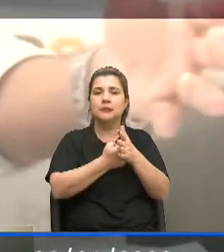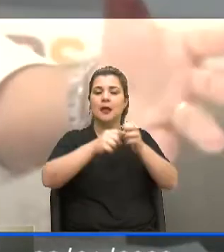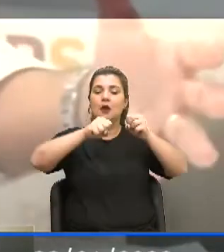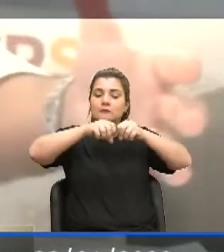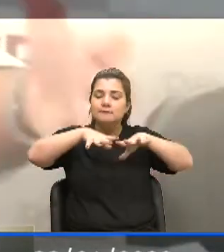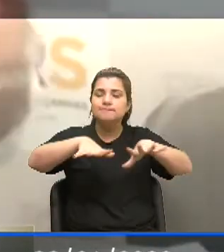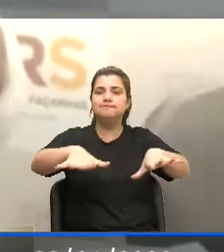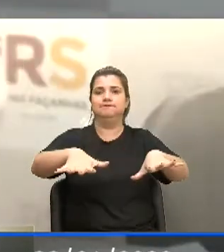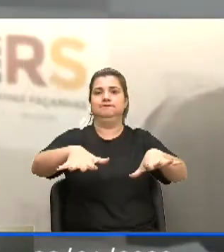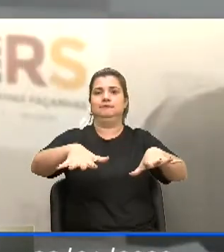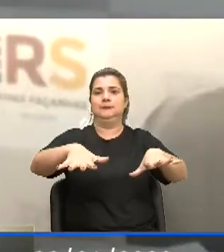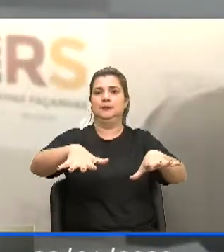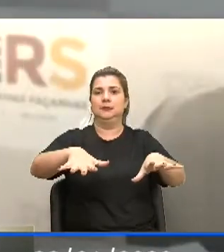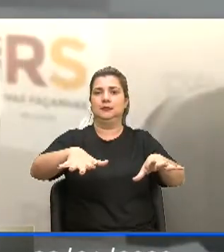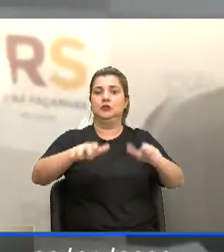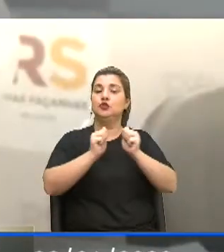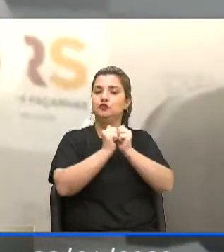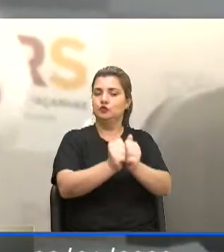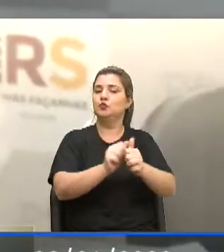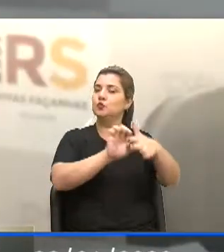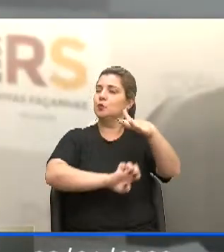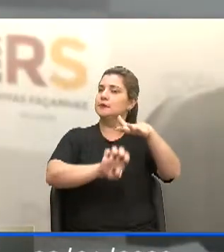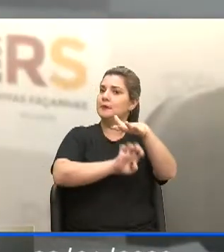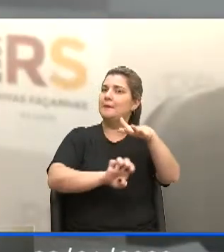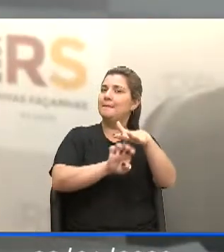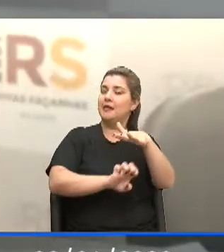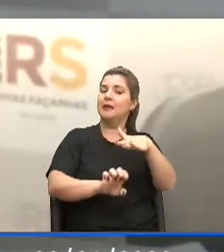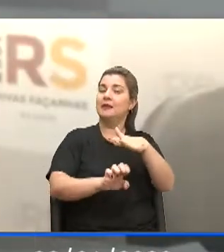empresas nos auxiliem, nós do setor público,